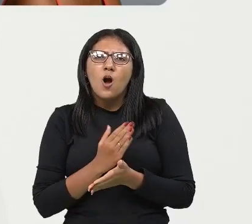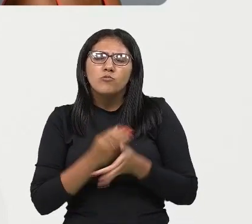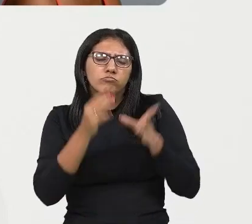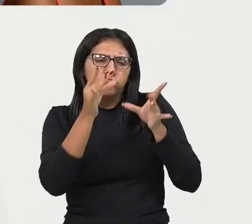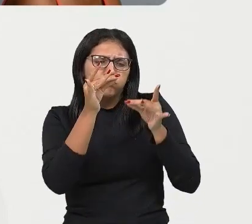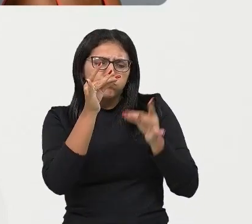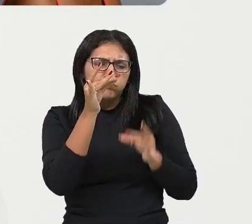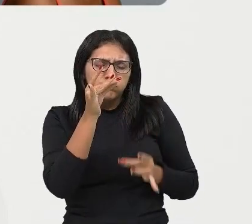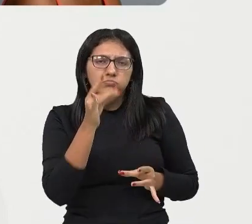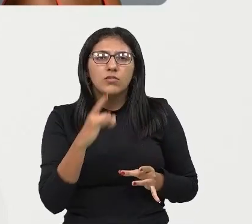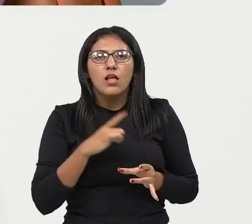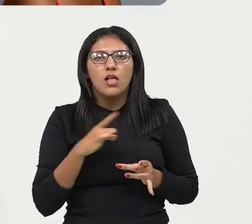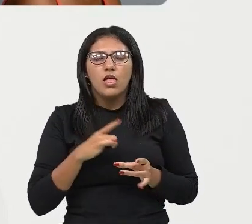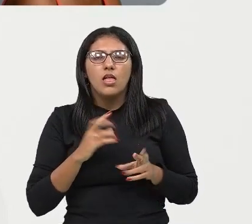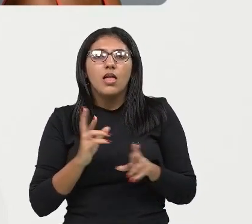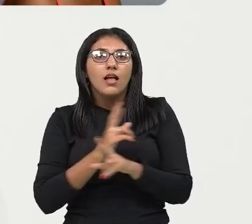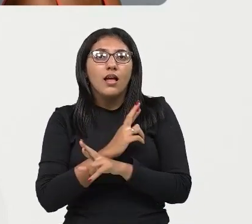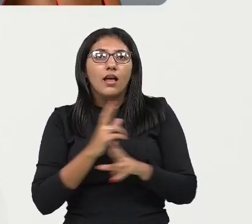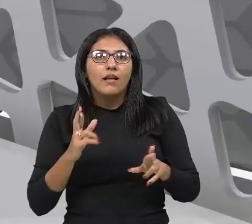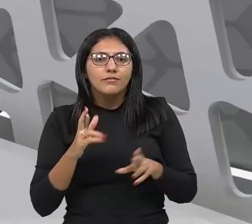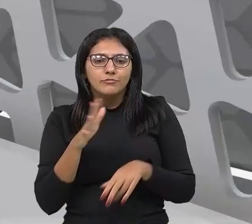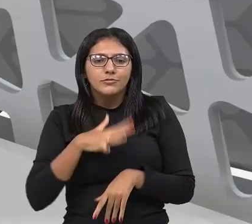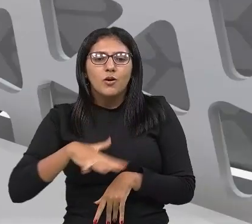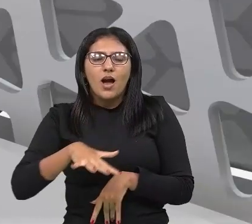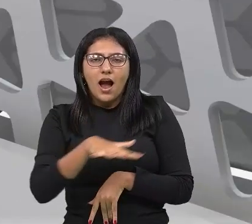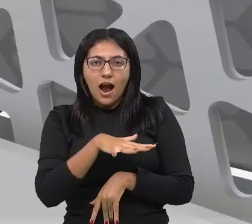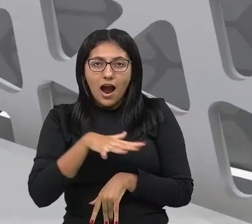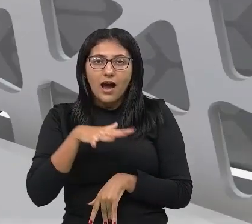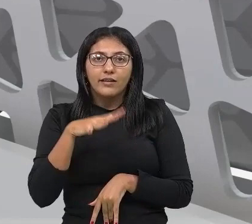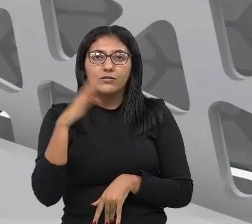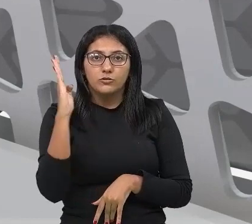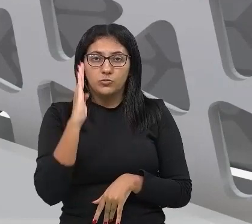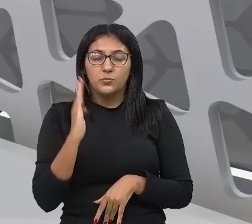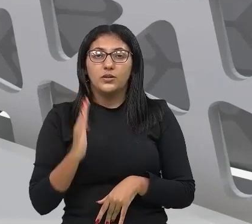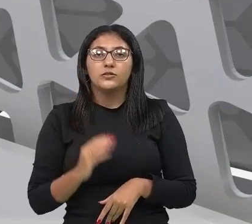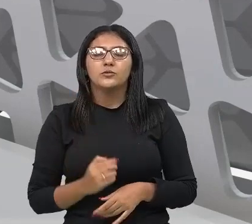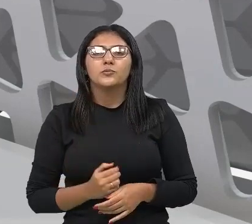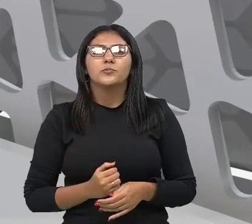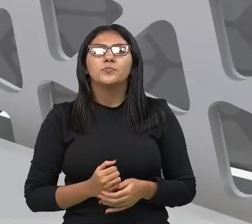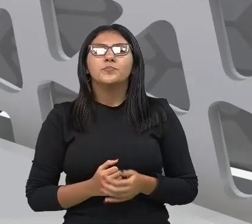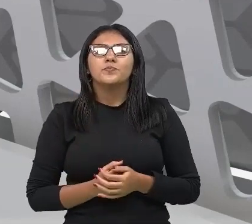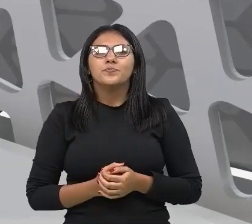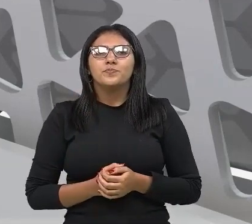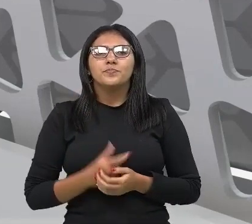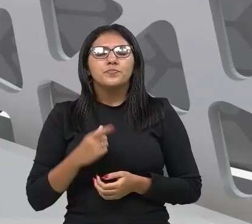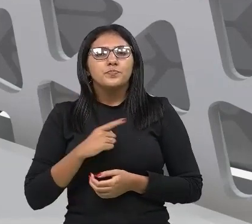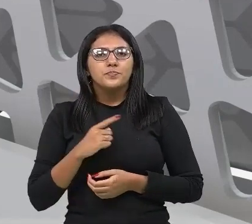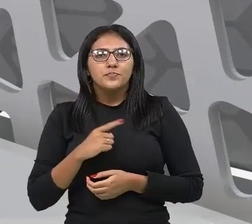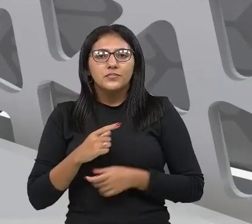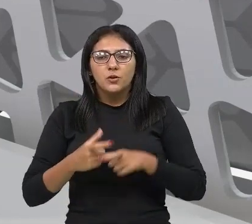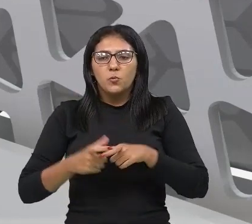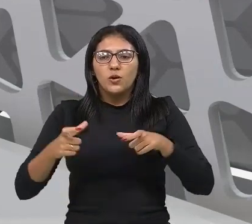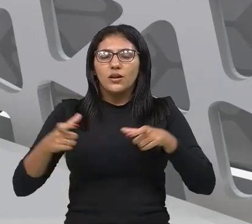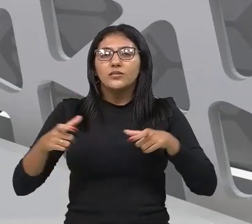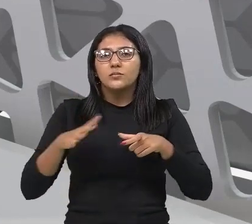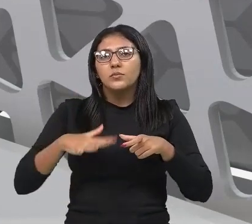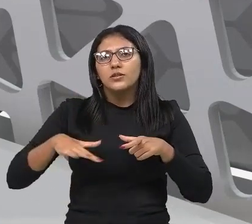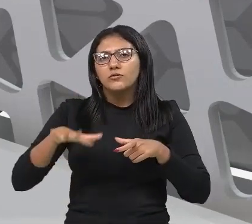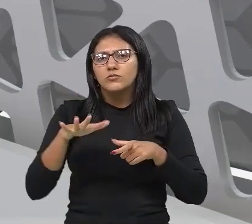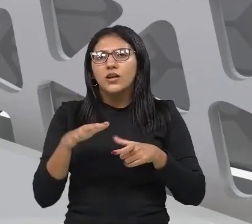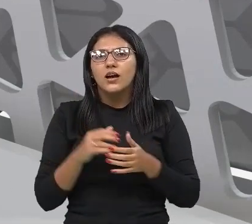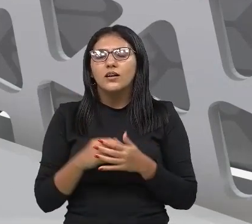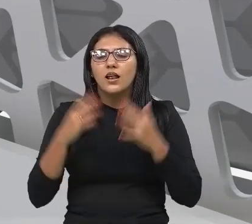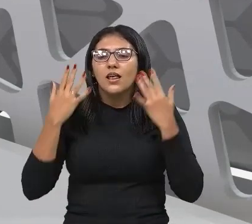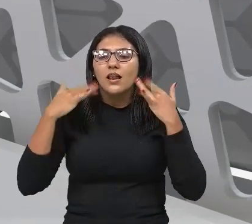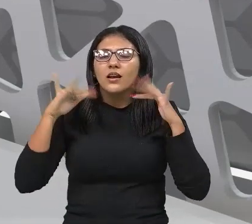definições que vai estar relacionado à densidade demográfica do nosso país, né, que foi o crescimento natural,